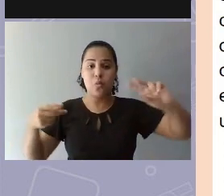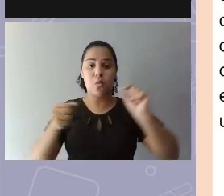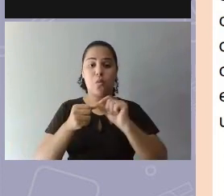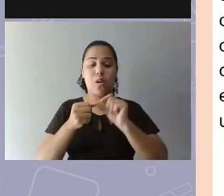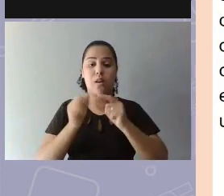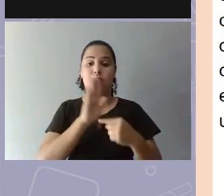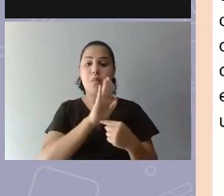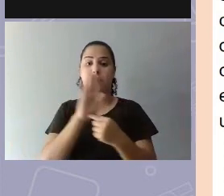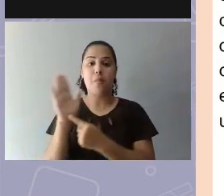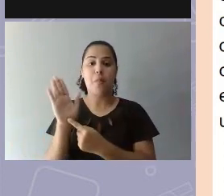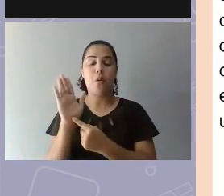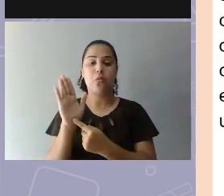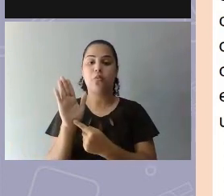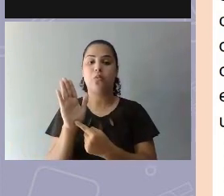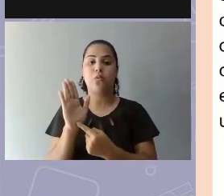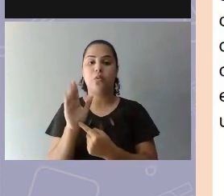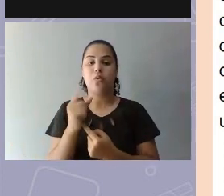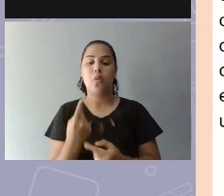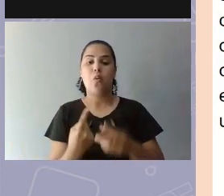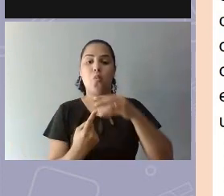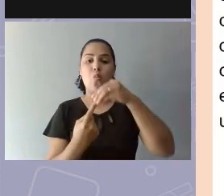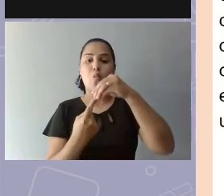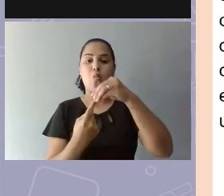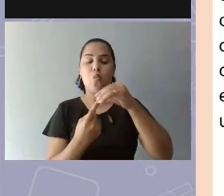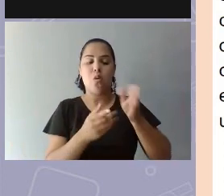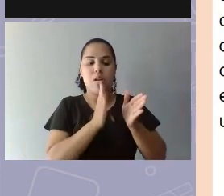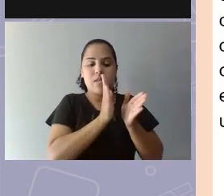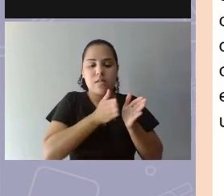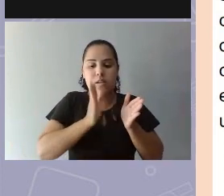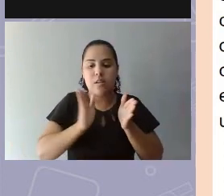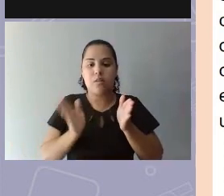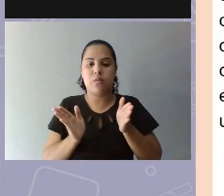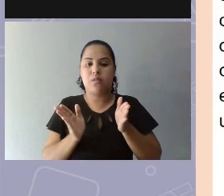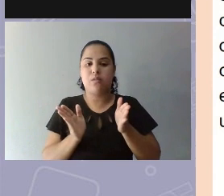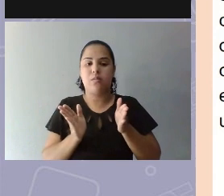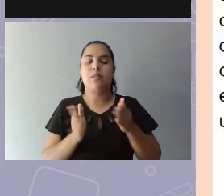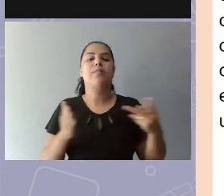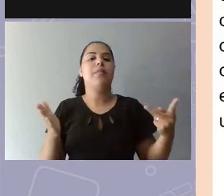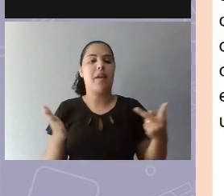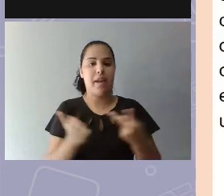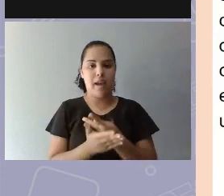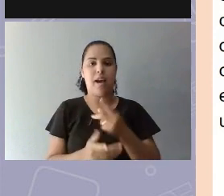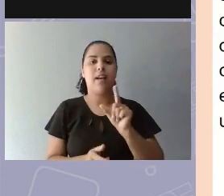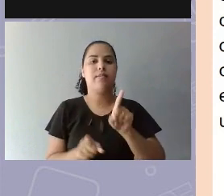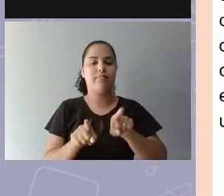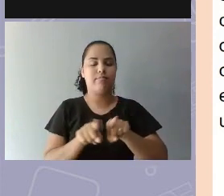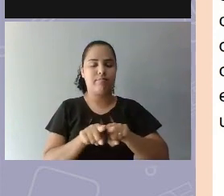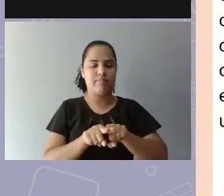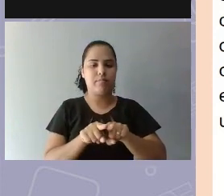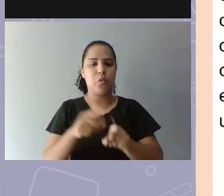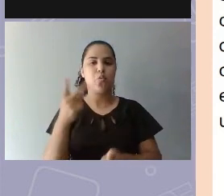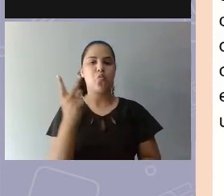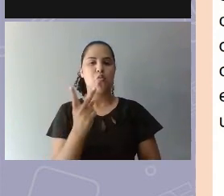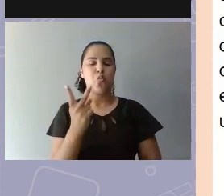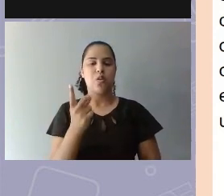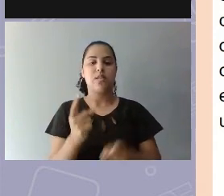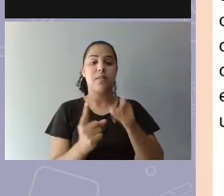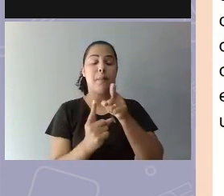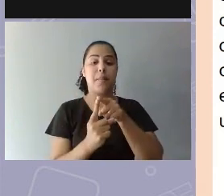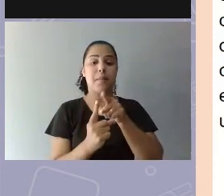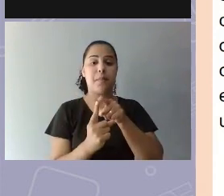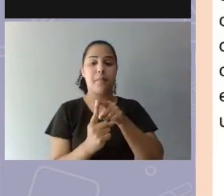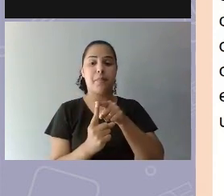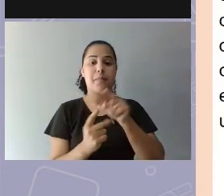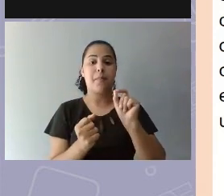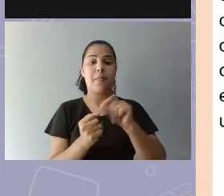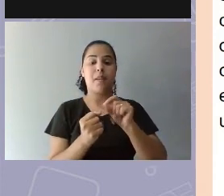determinado apenas por uma sequência de 3 nucleotídeos é erradíssima essa alternativa por duas razões primeiro ela diz que a